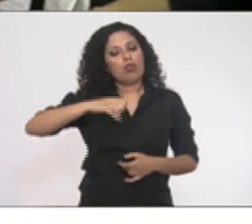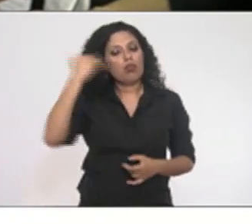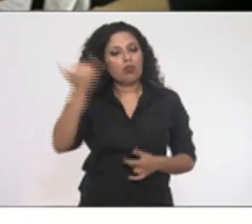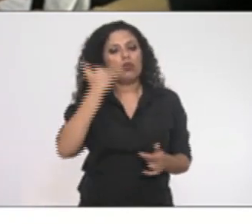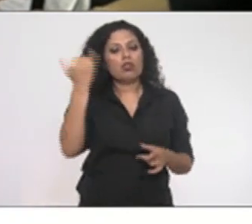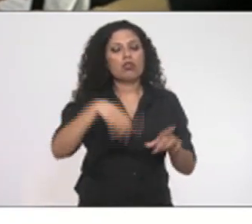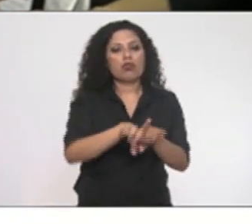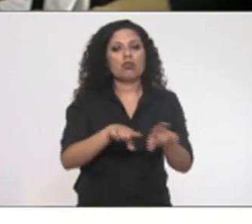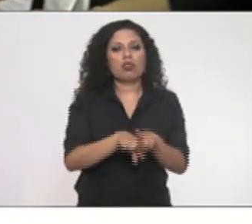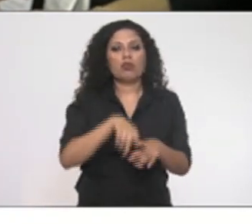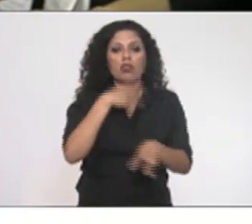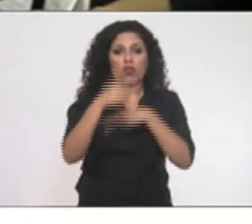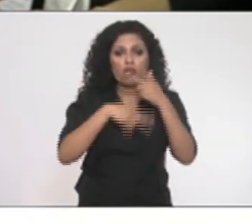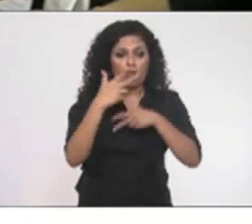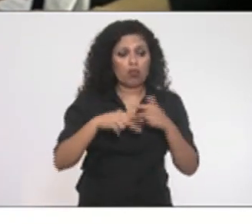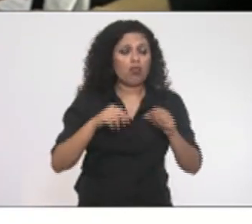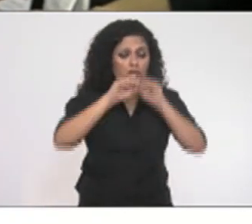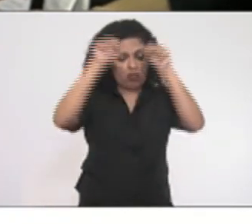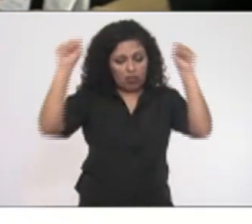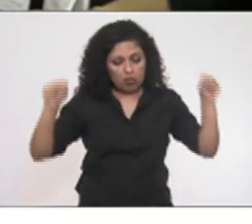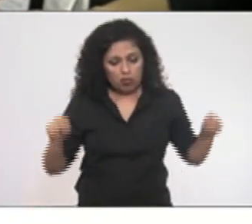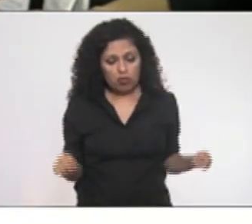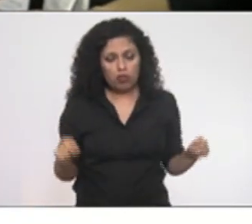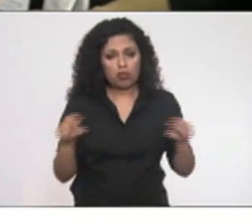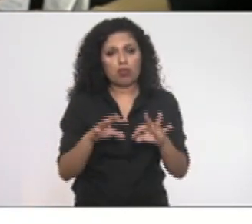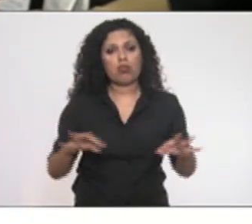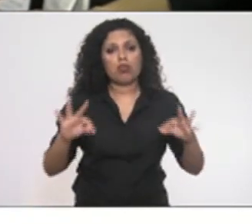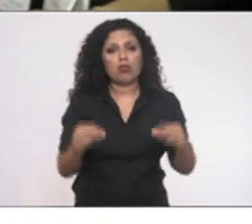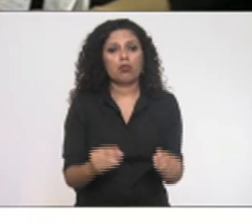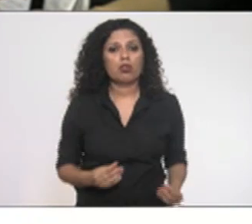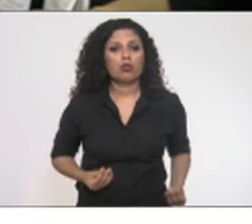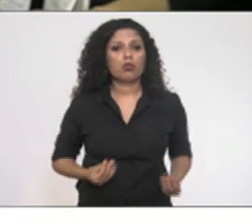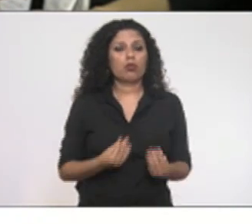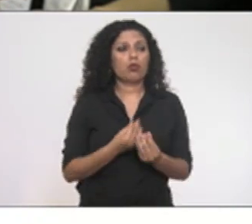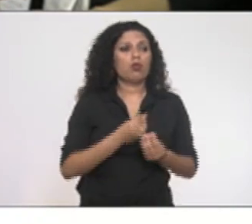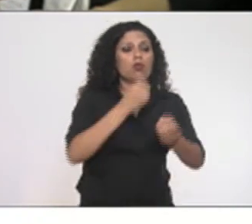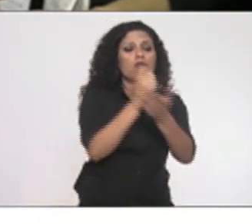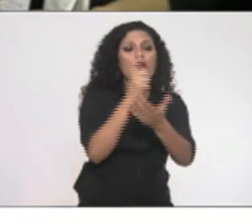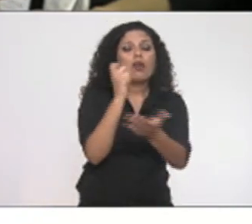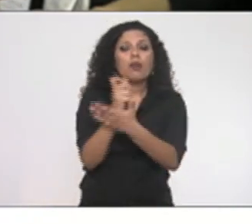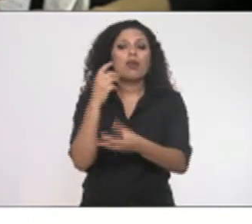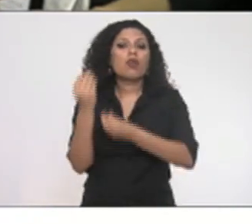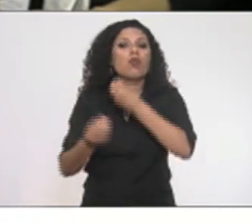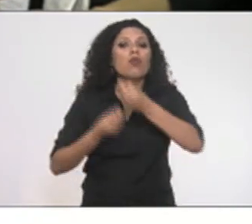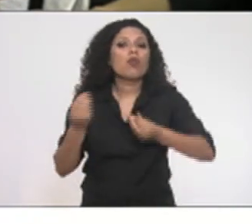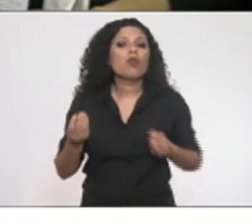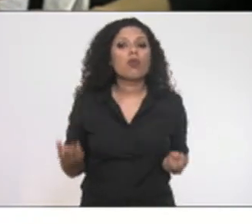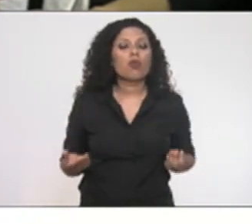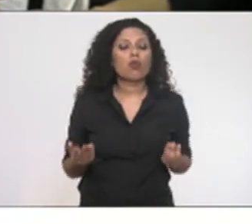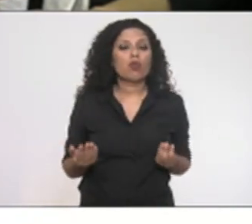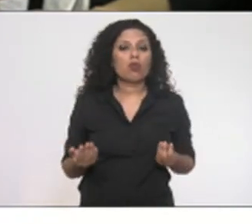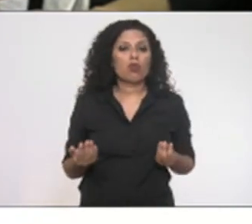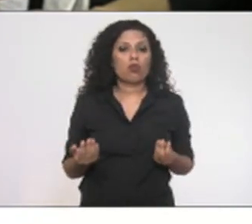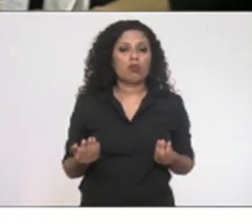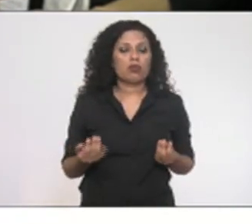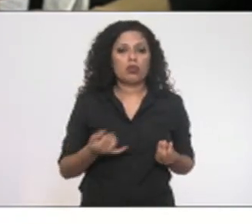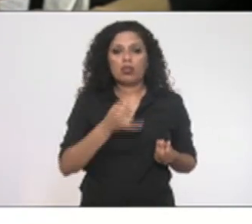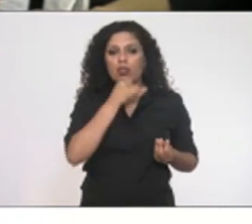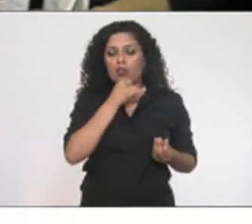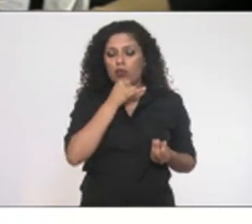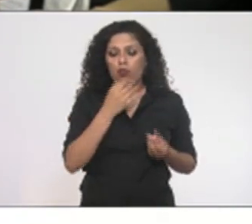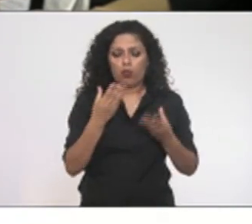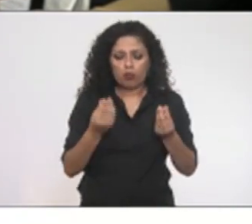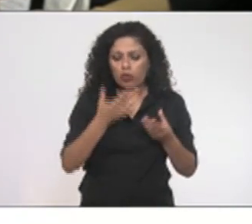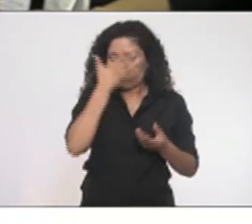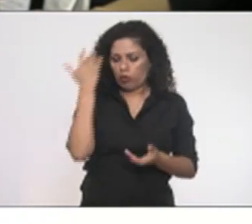dar um norte para o próprio mercado, para ter uma ideia de como ela pode oferecer esse preço e ficar público, porque uma queixa muito